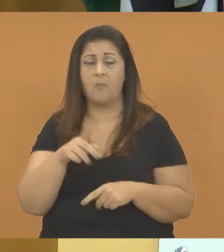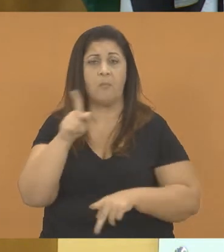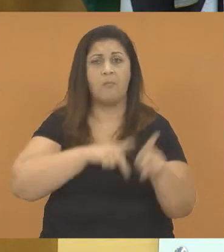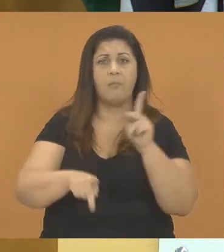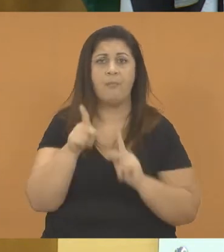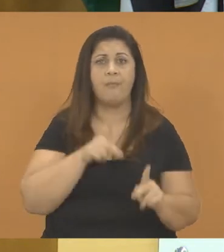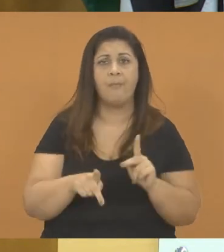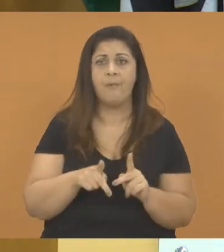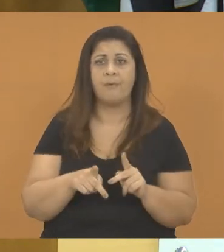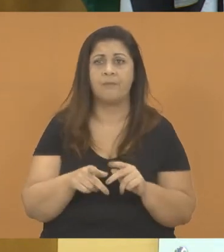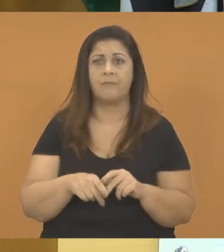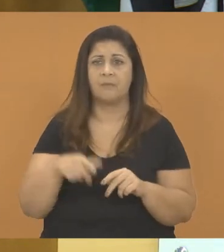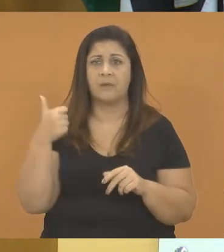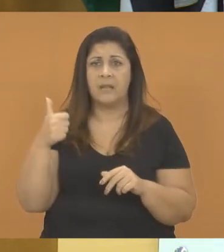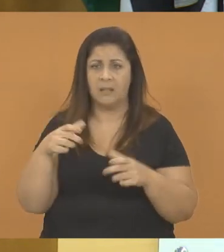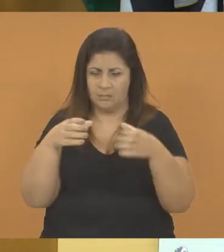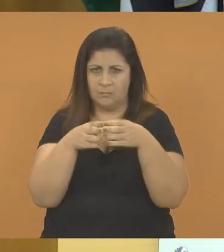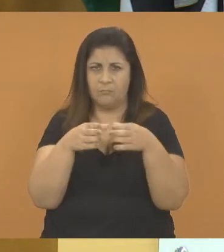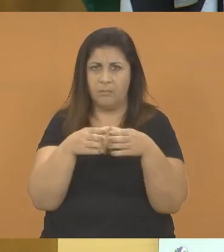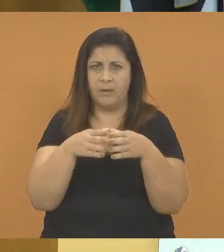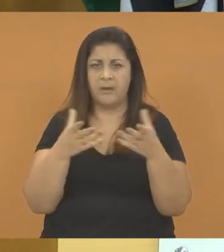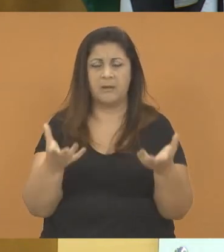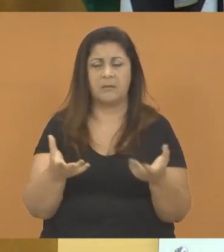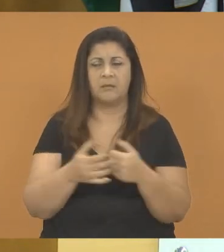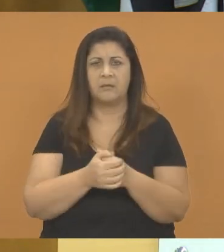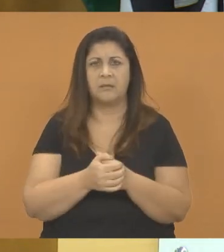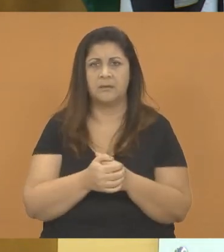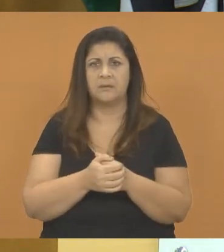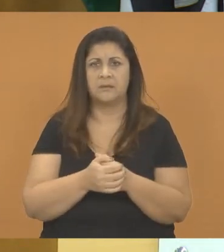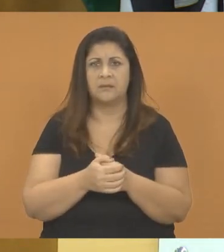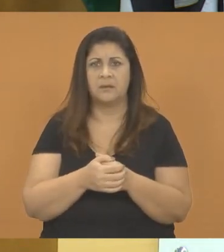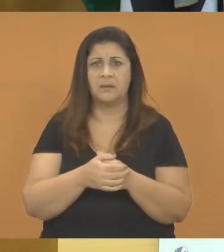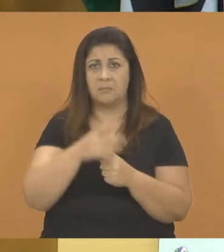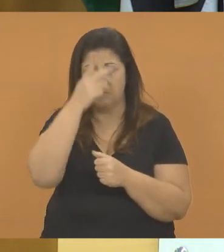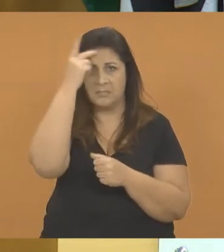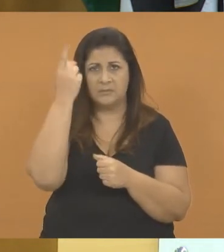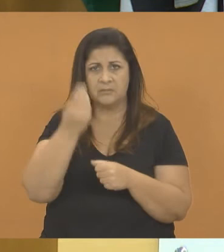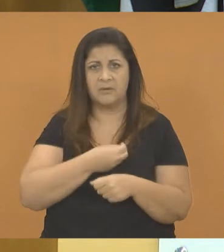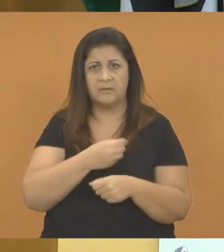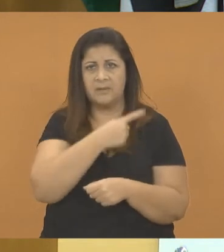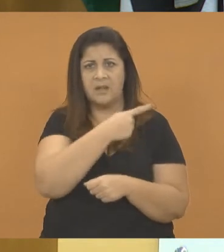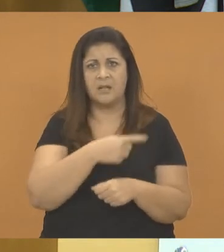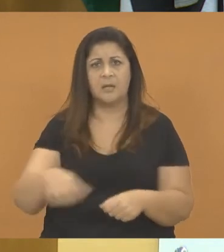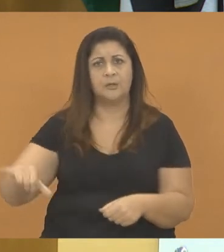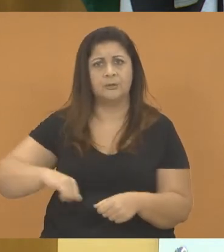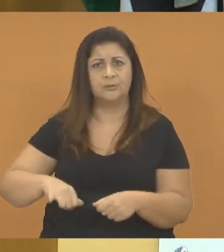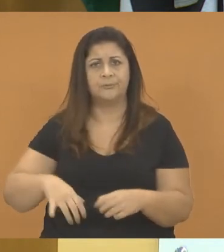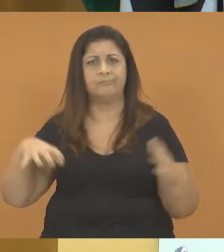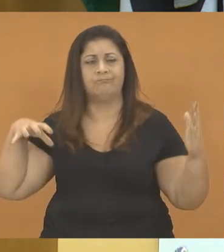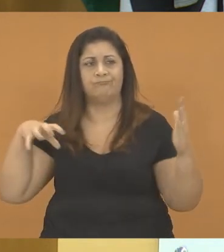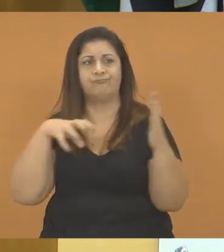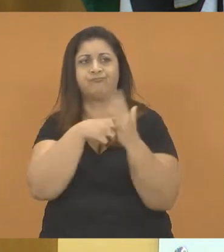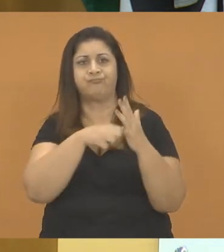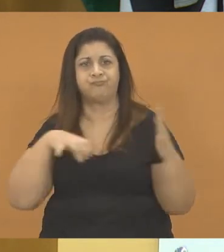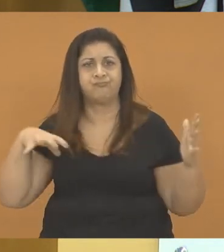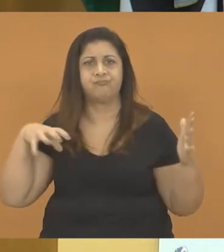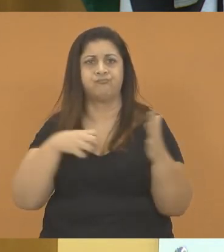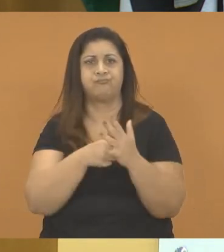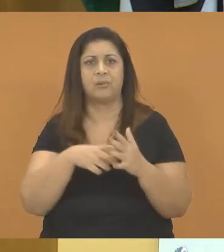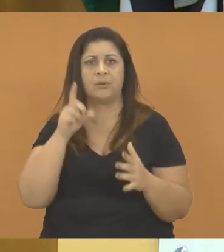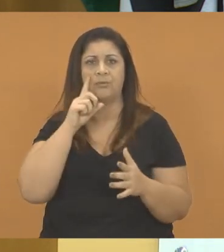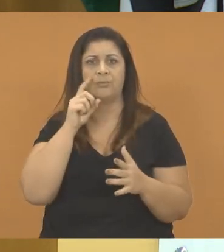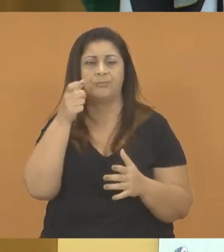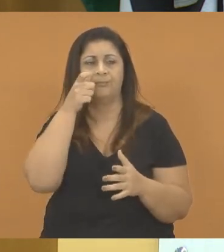população de jacareí daquela região é todo mundo quem mora lá sofre com acidente a gente já viu lá todo dia eu passo naquela